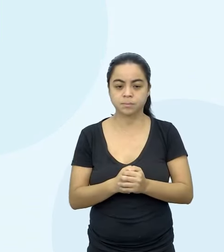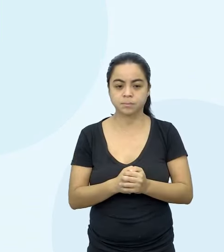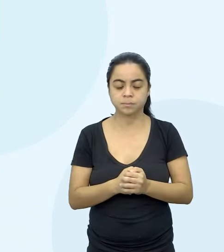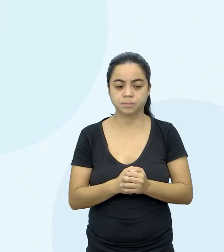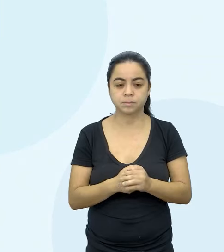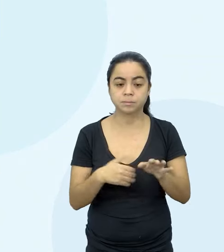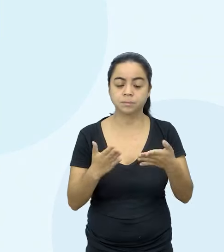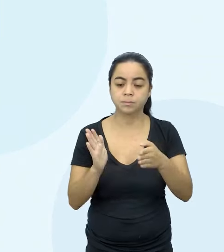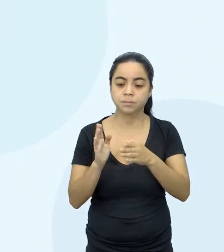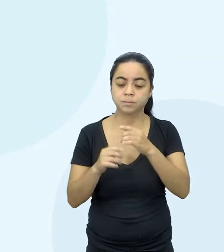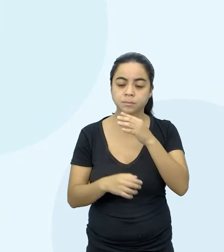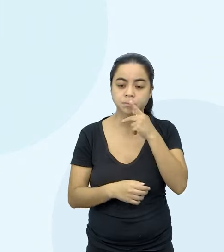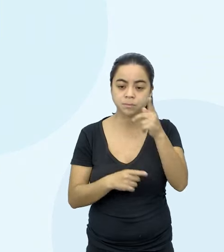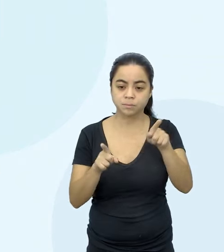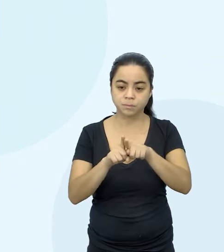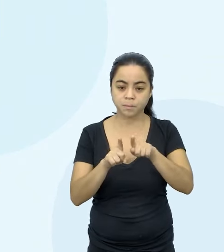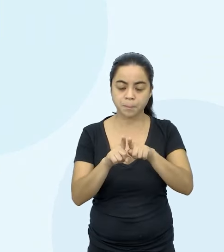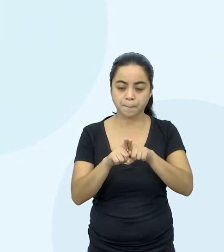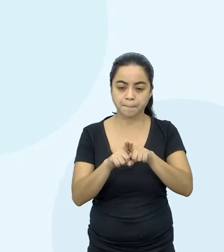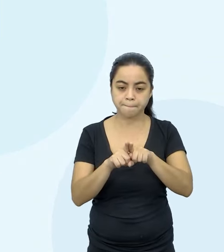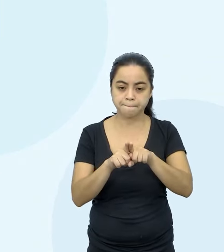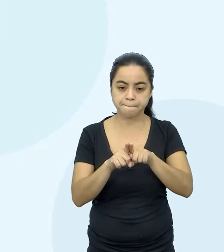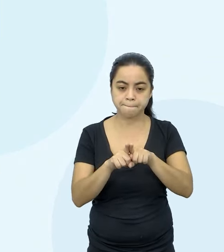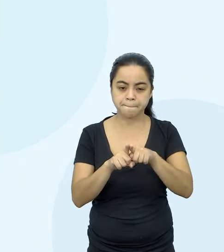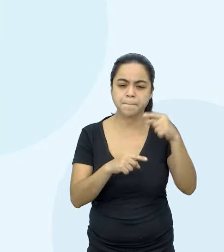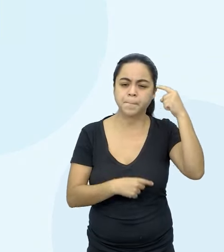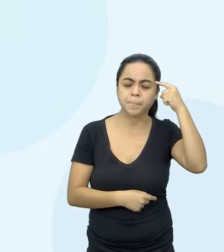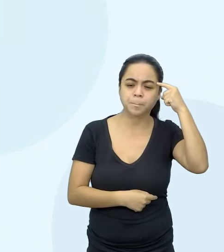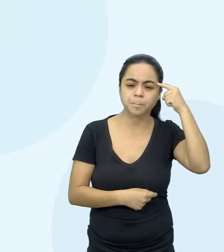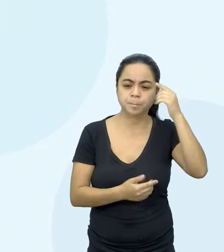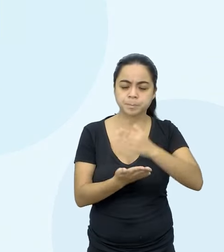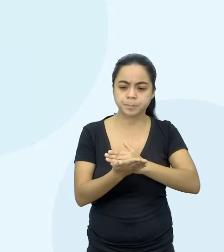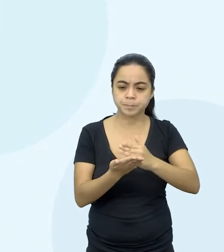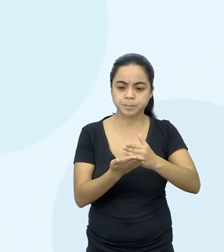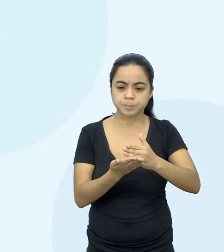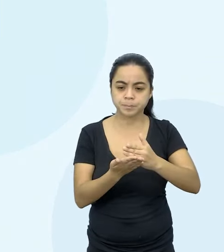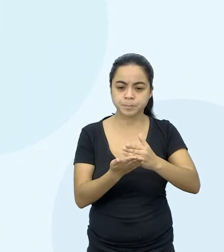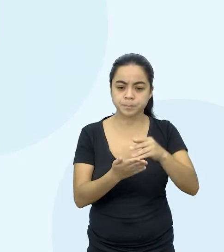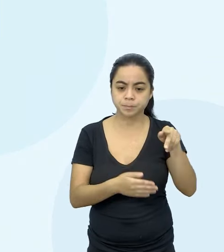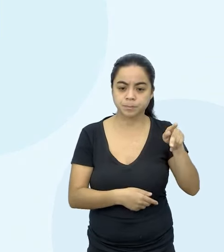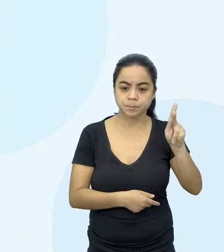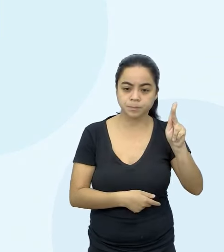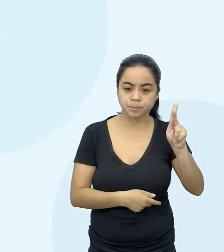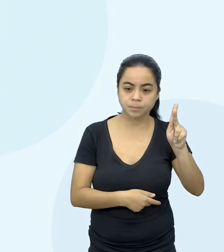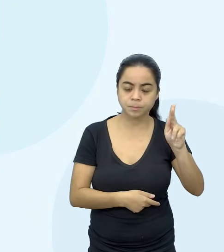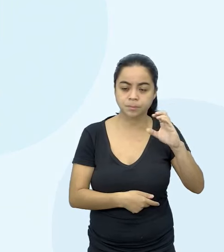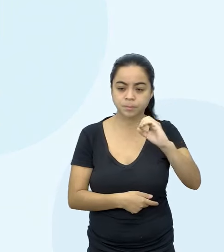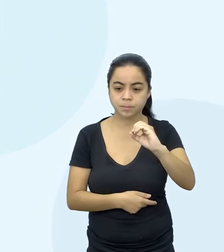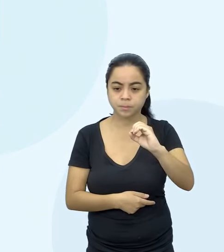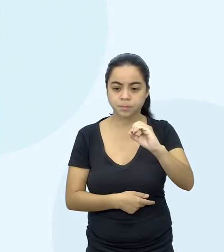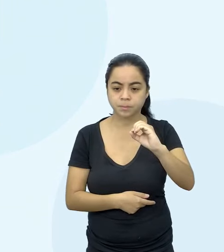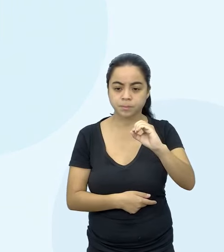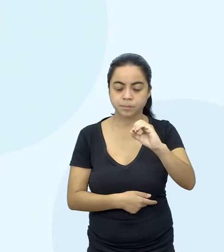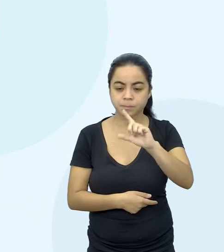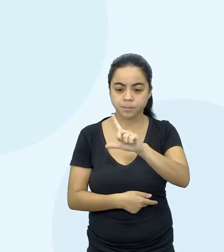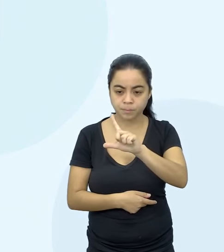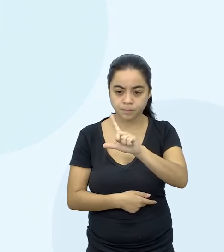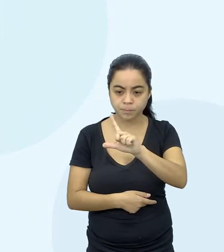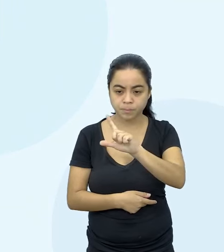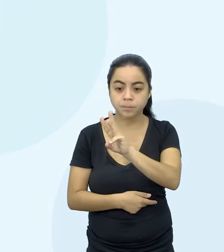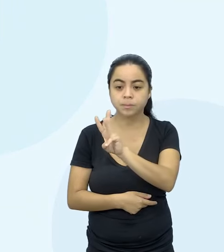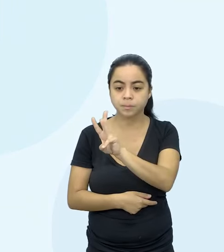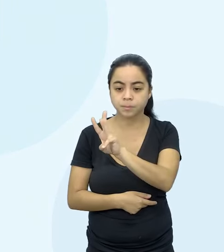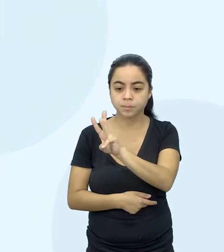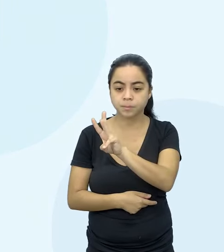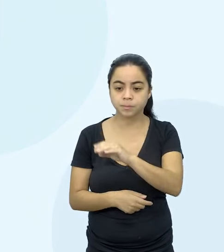E como eu falei, do pensamento a partir do K, do O, do L, do